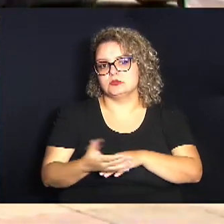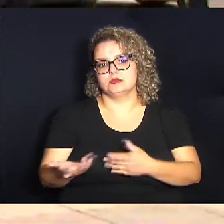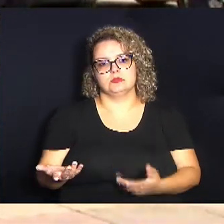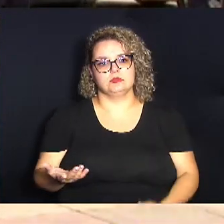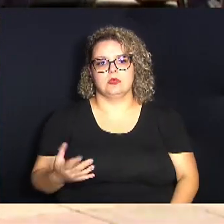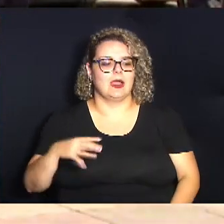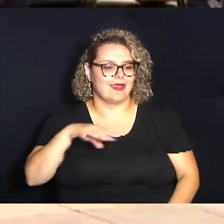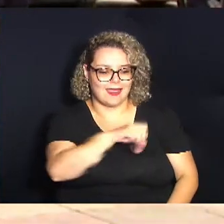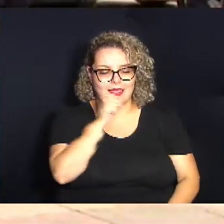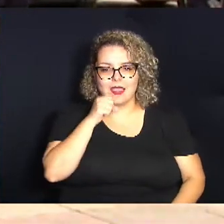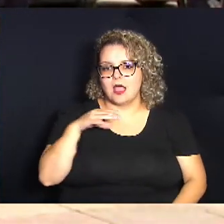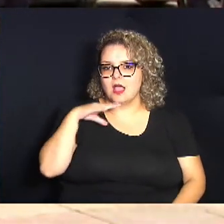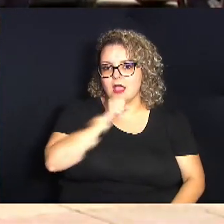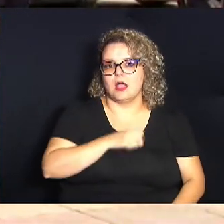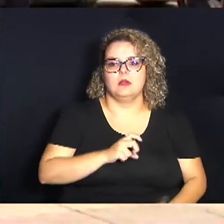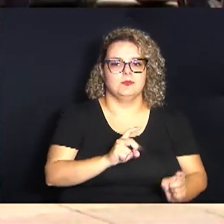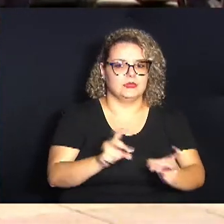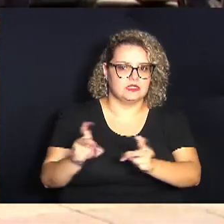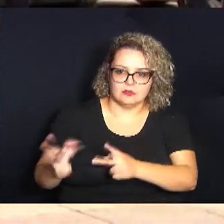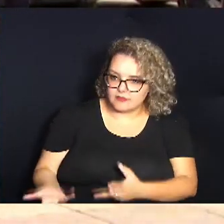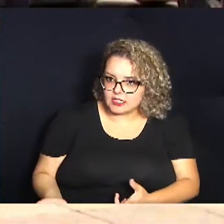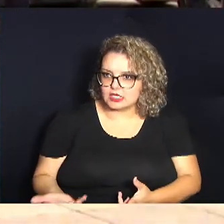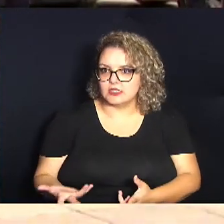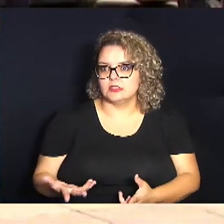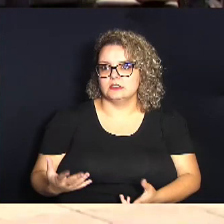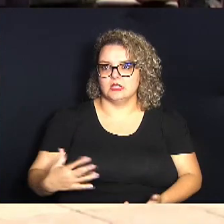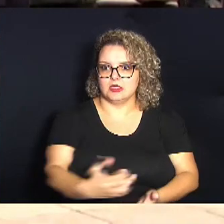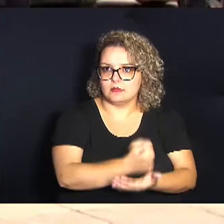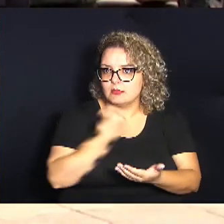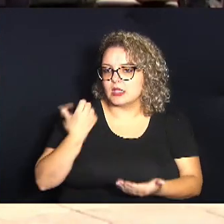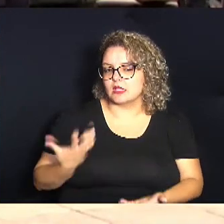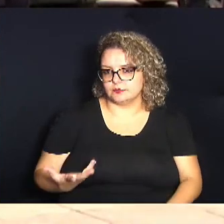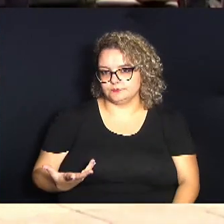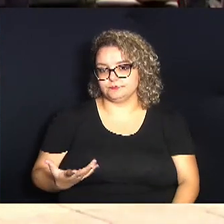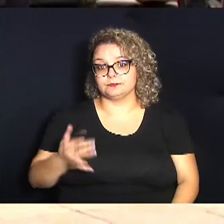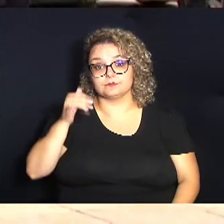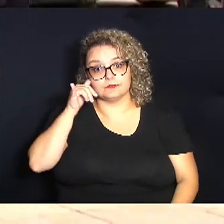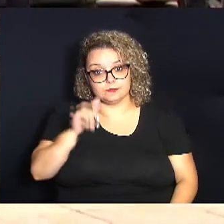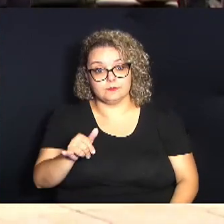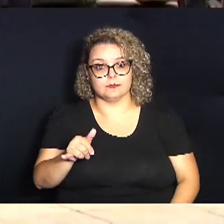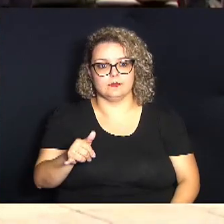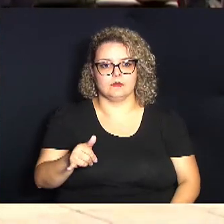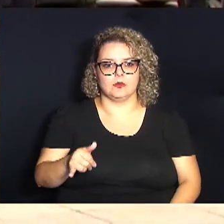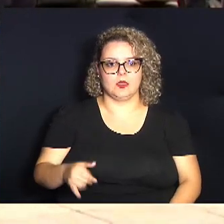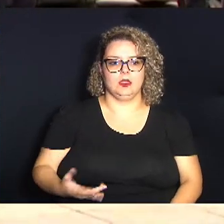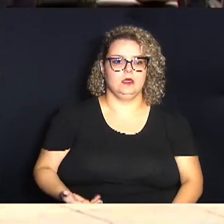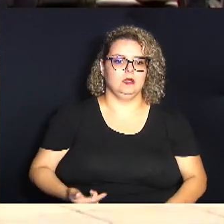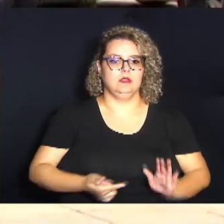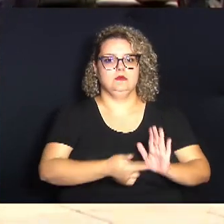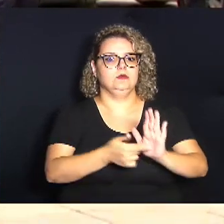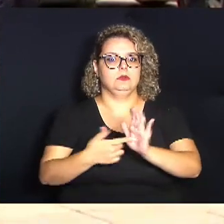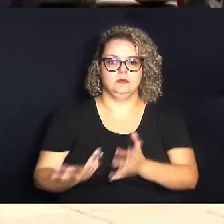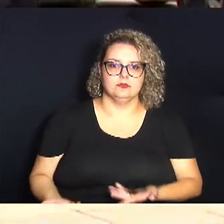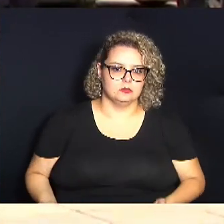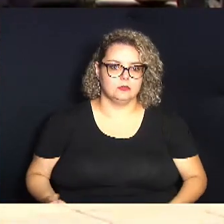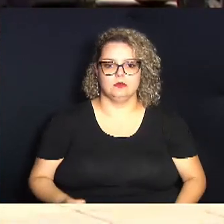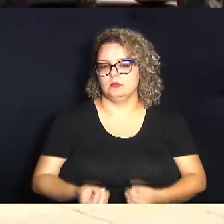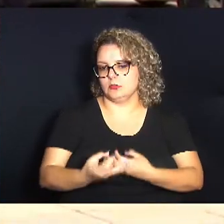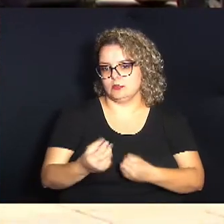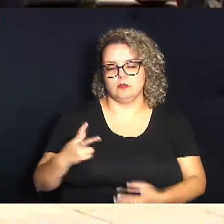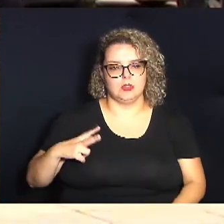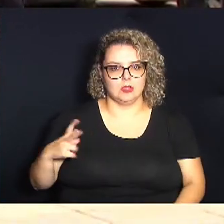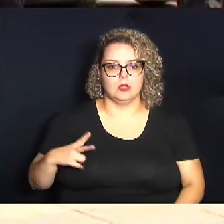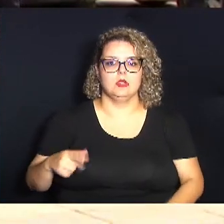mobilidade e comercialização, então a gente indica aí evitar ao máximo se expor, né, tanto dados pessoais como